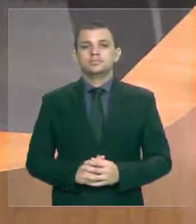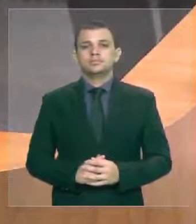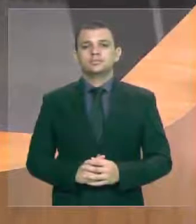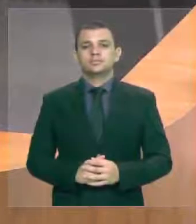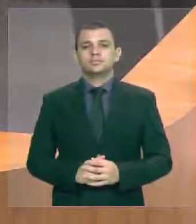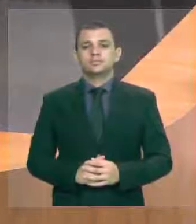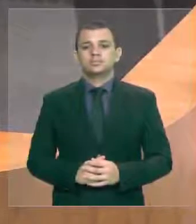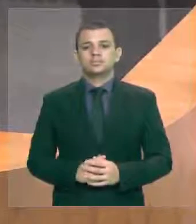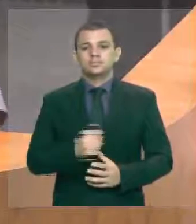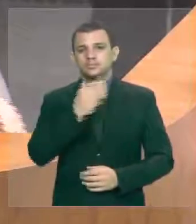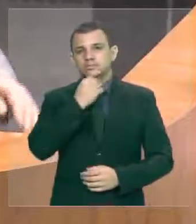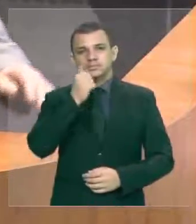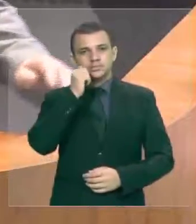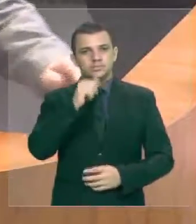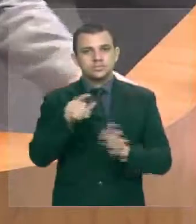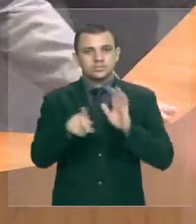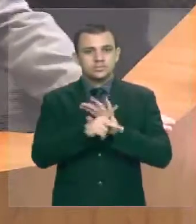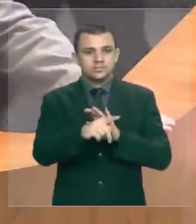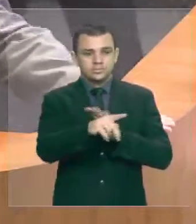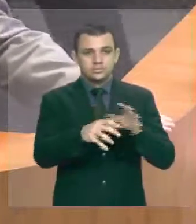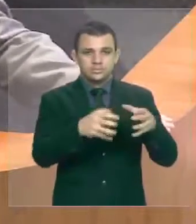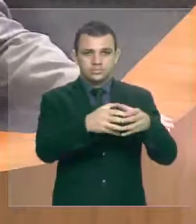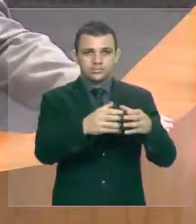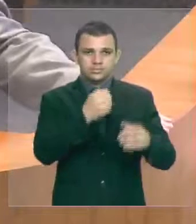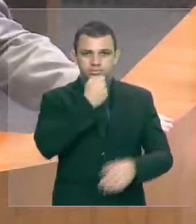senhoras e senhores do Comitê de Imprensa,